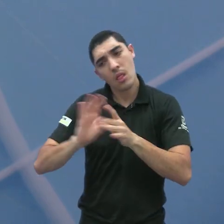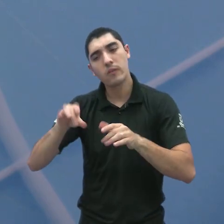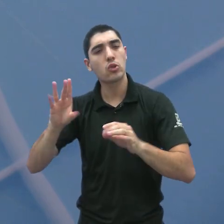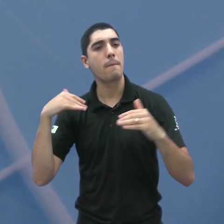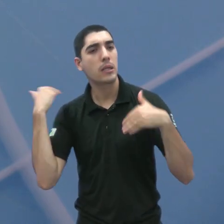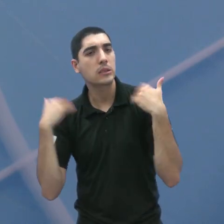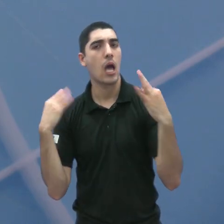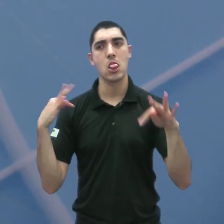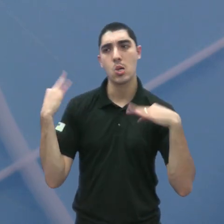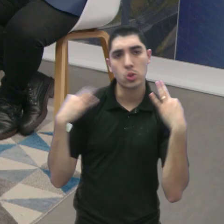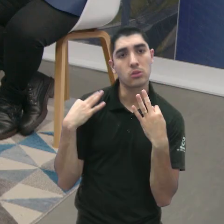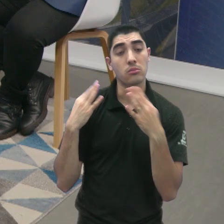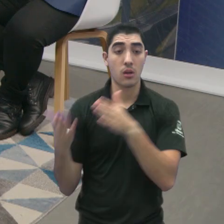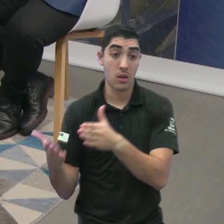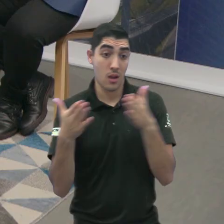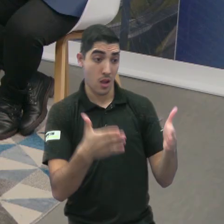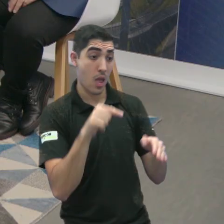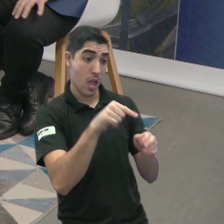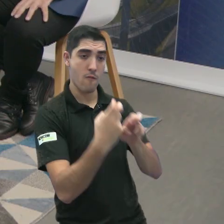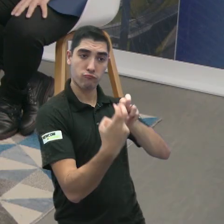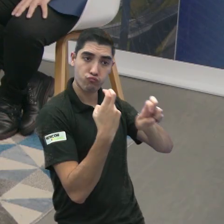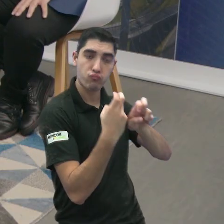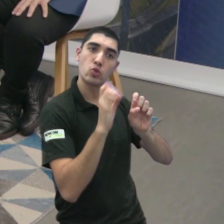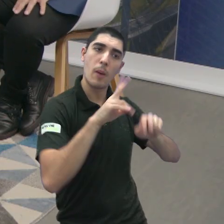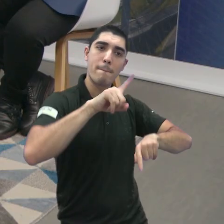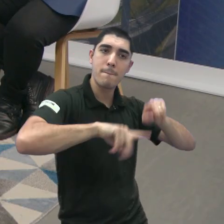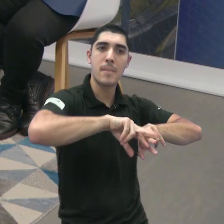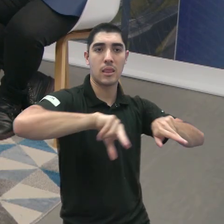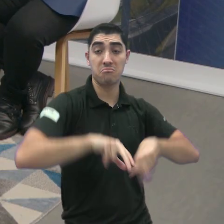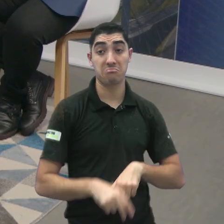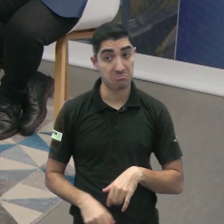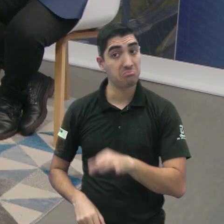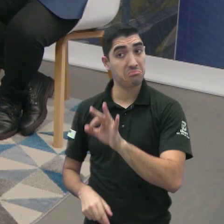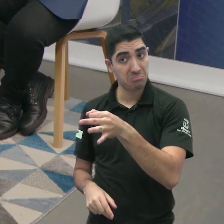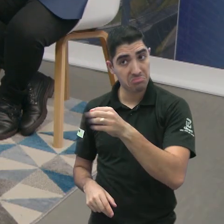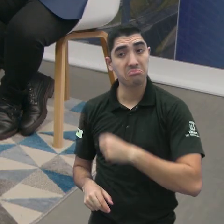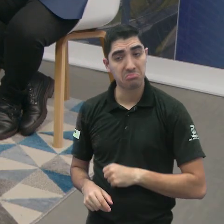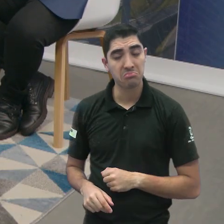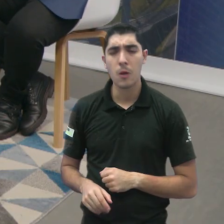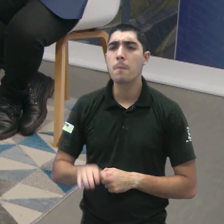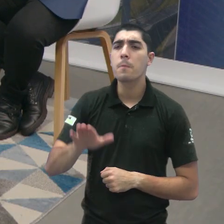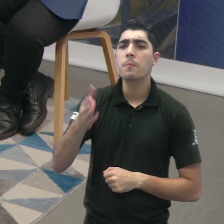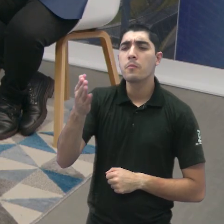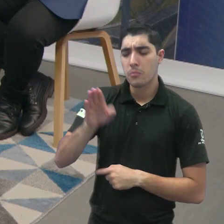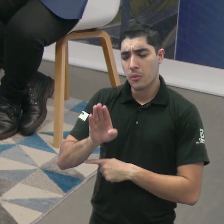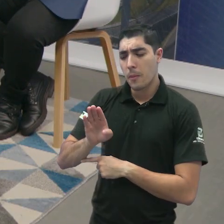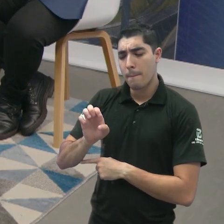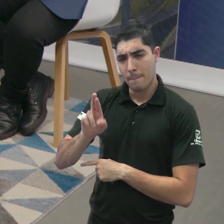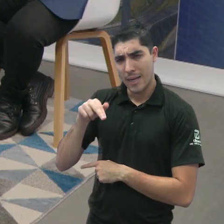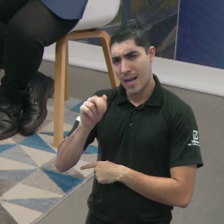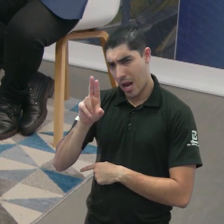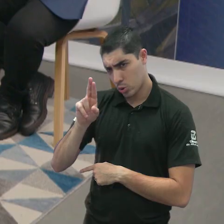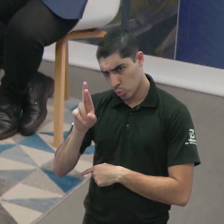com a ferrovia, né? Exatamente, exatamente. O Bernardo, a dependência, né, de automóvel a gente vê cada